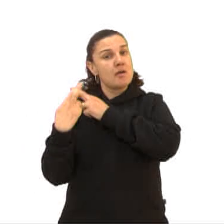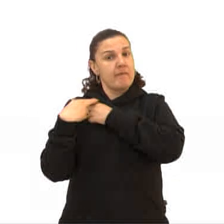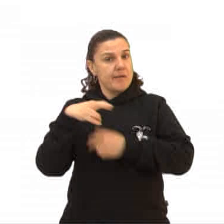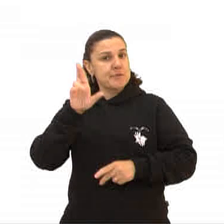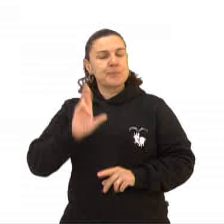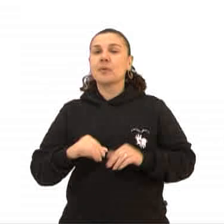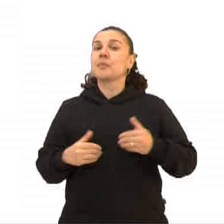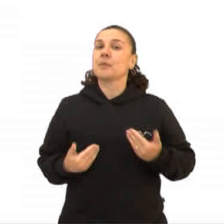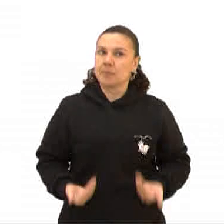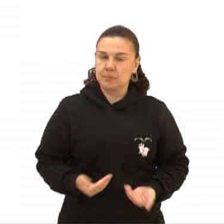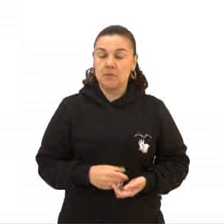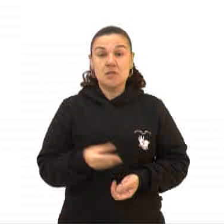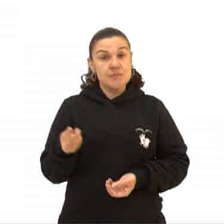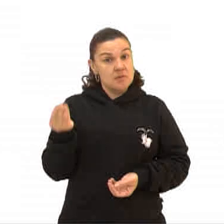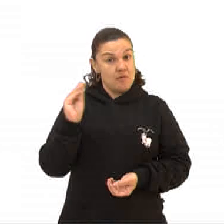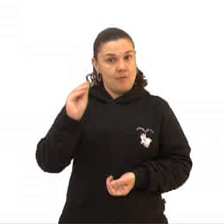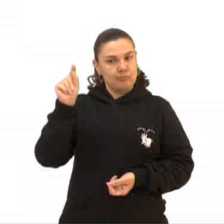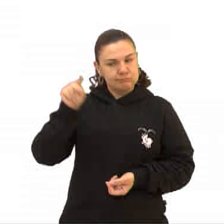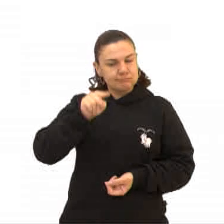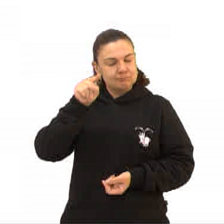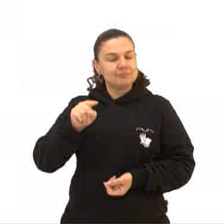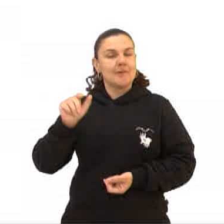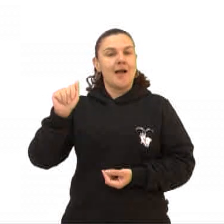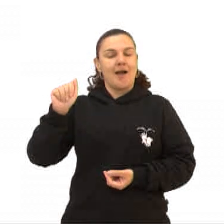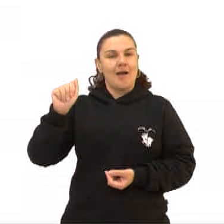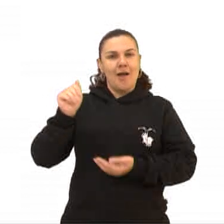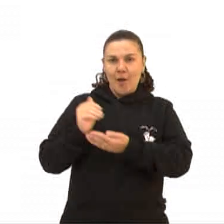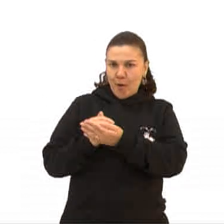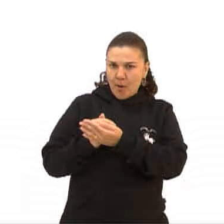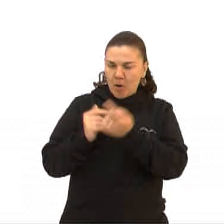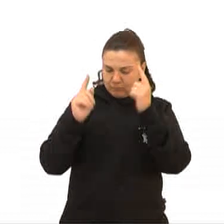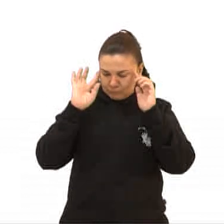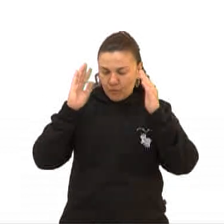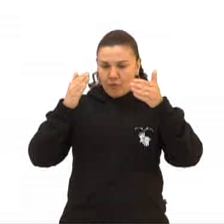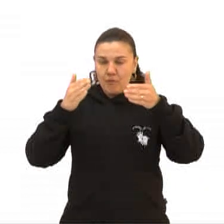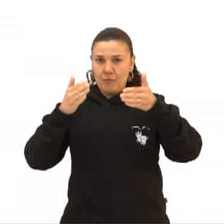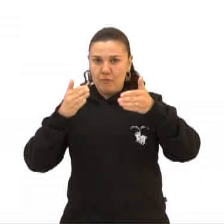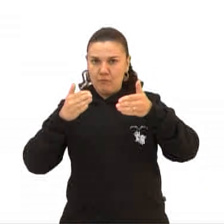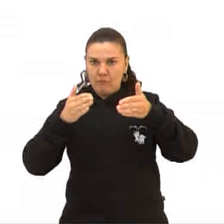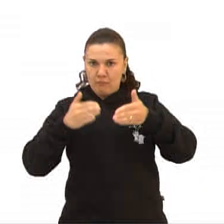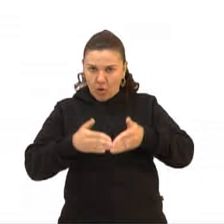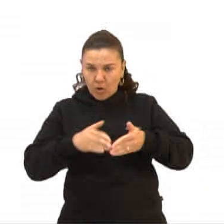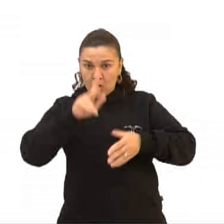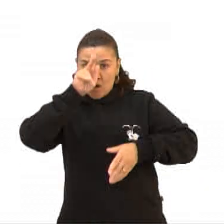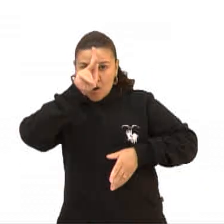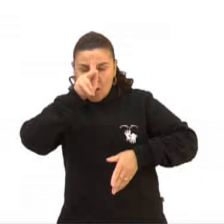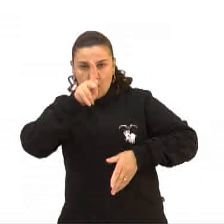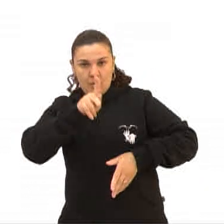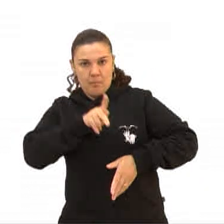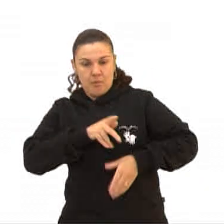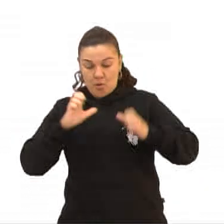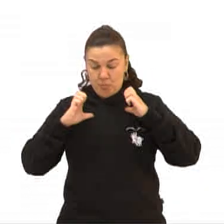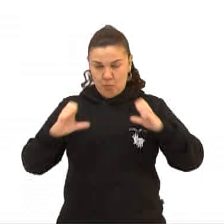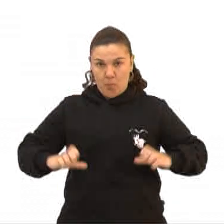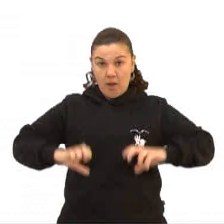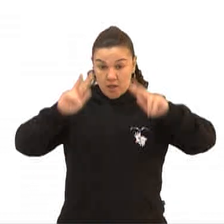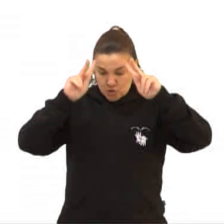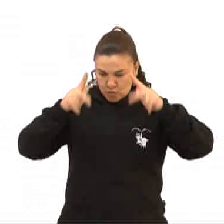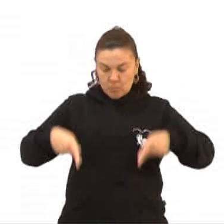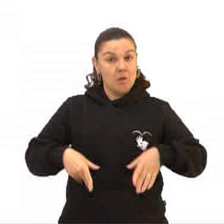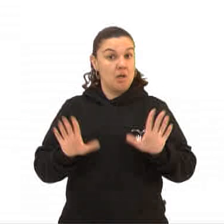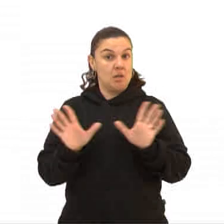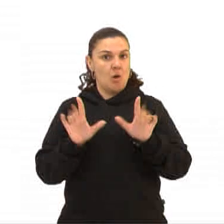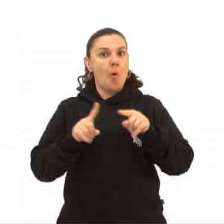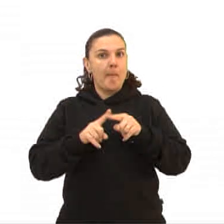como: se você marcou a alternativa A, um princípio que não é voltado exclusivamente para a ética humana, mas